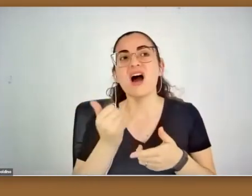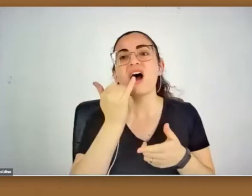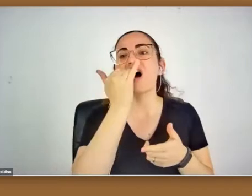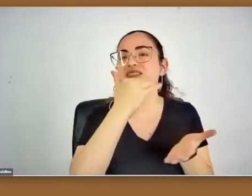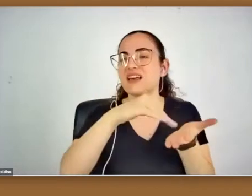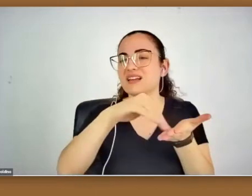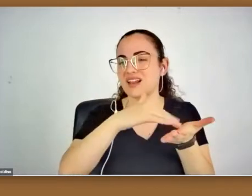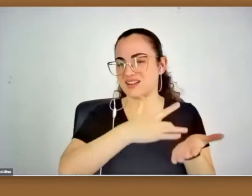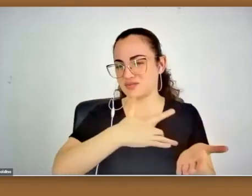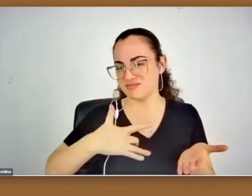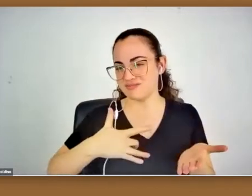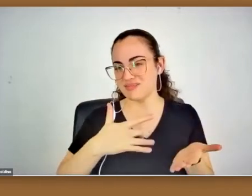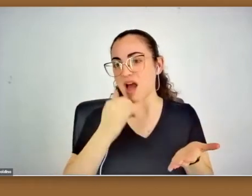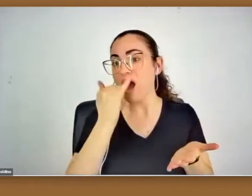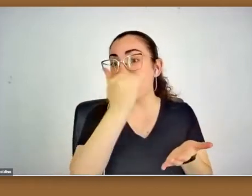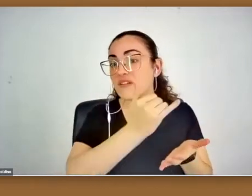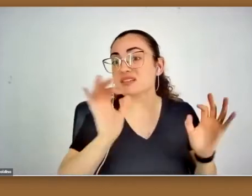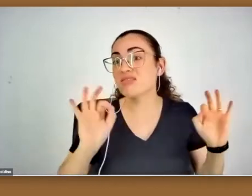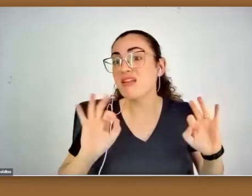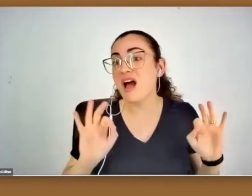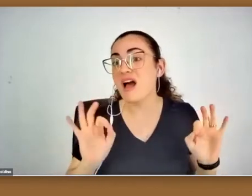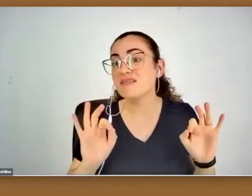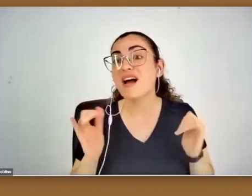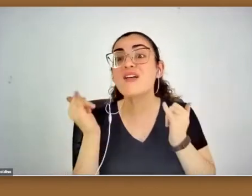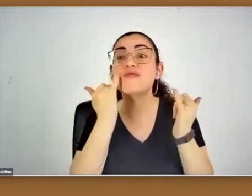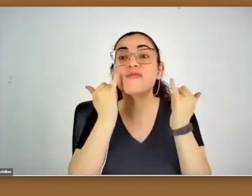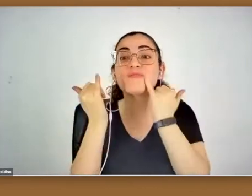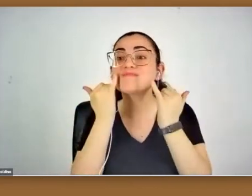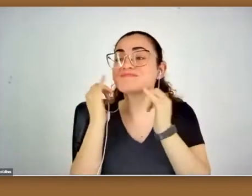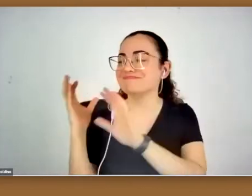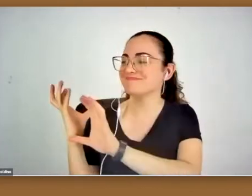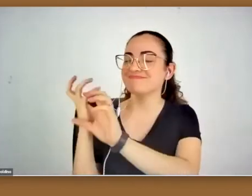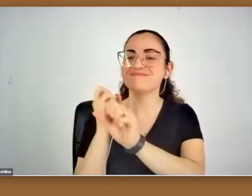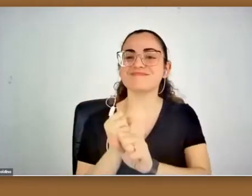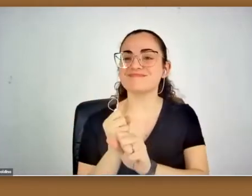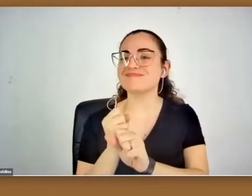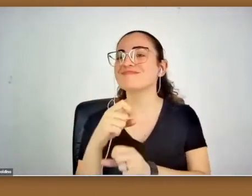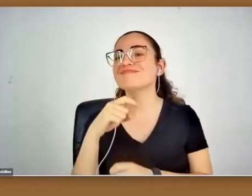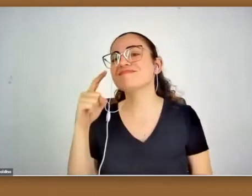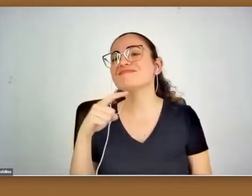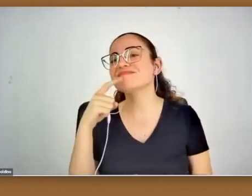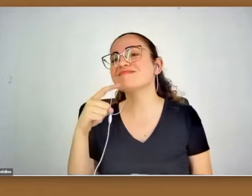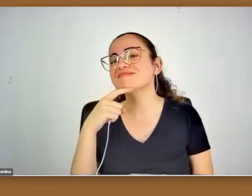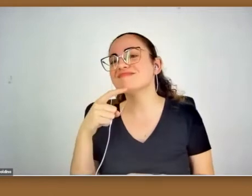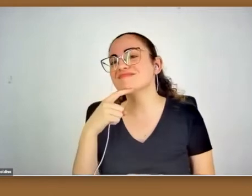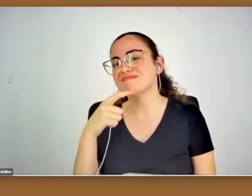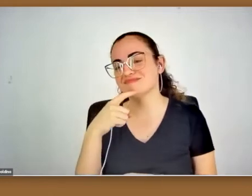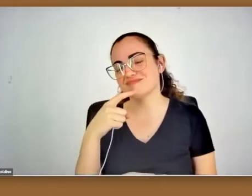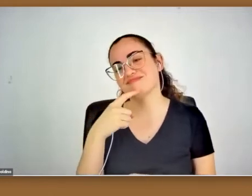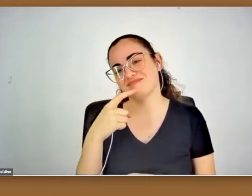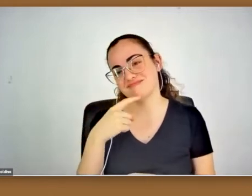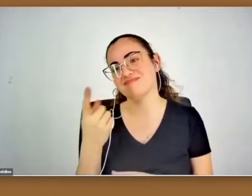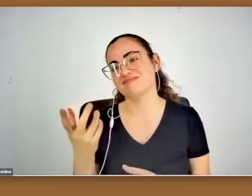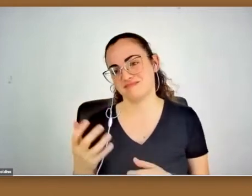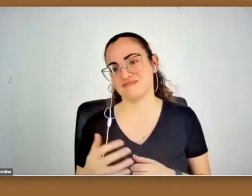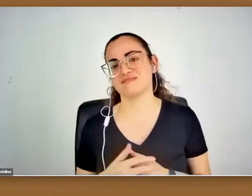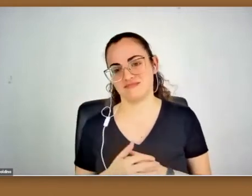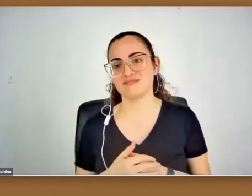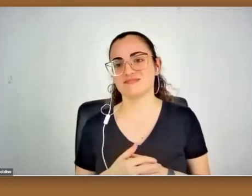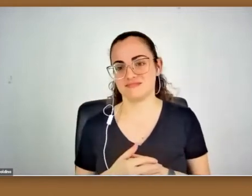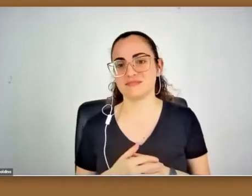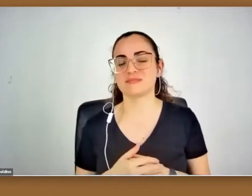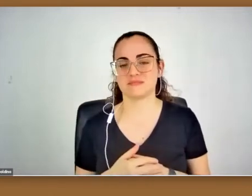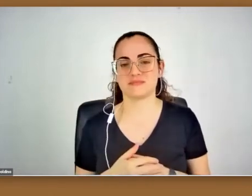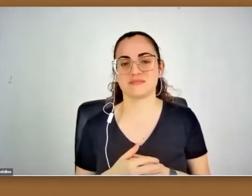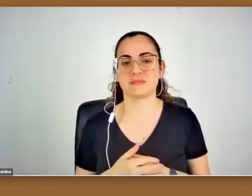casos, né, que a pessoa ela não tem sintomas. É menos frequente no chikungunya, mas na dengue é muito mais frequente. E então a gente fala o quê?